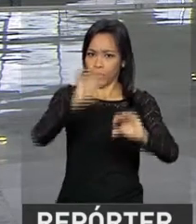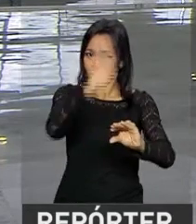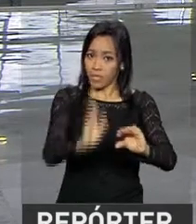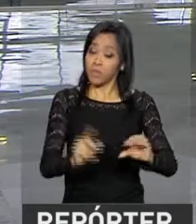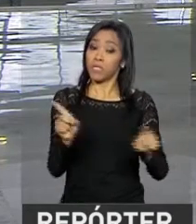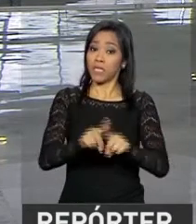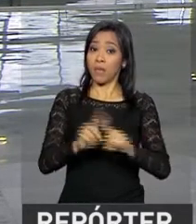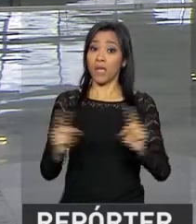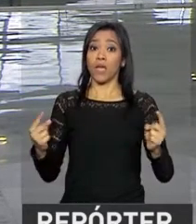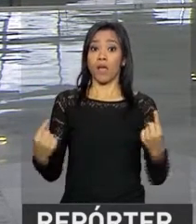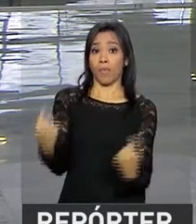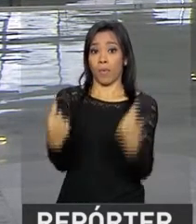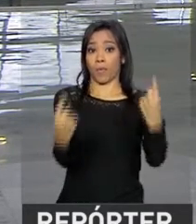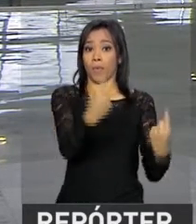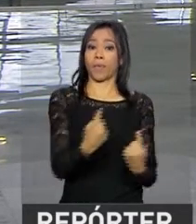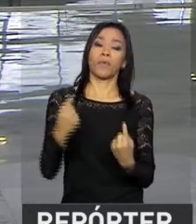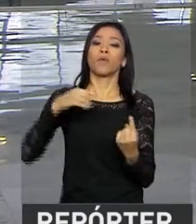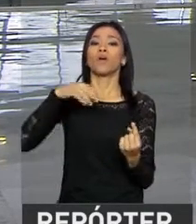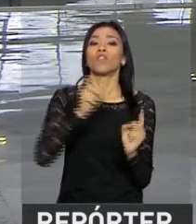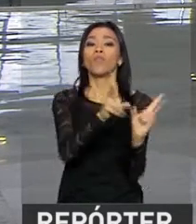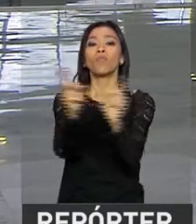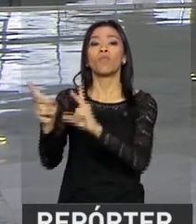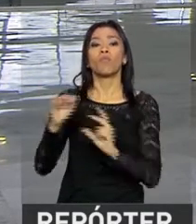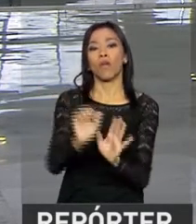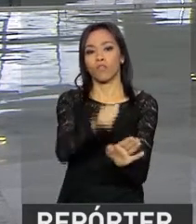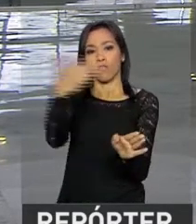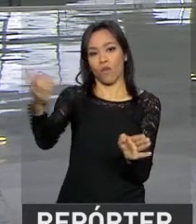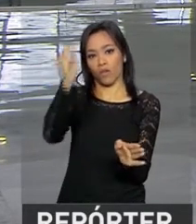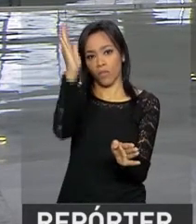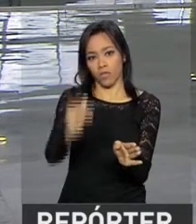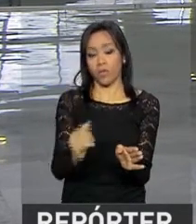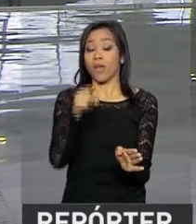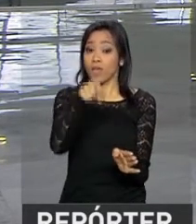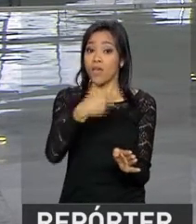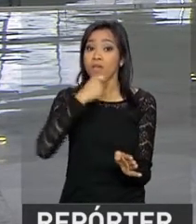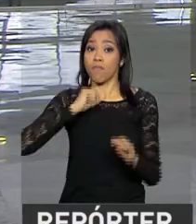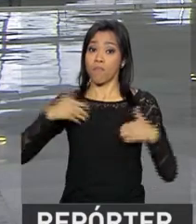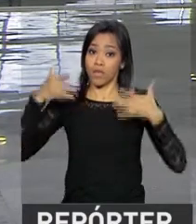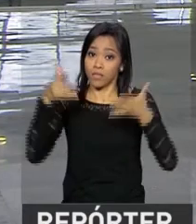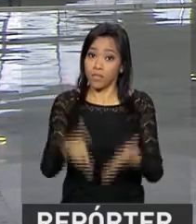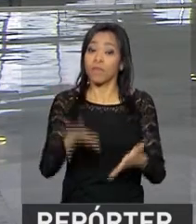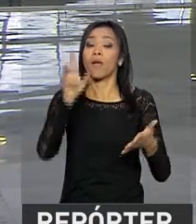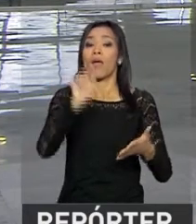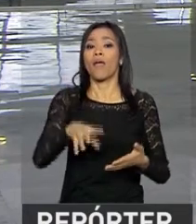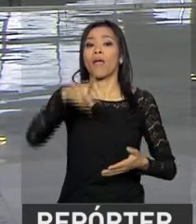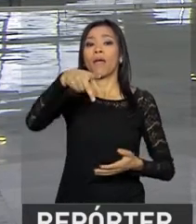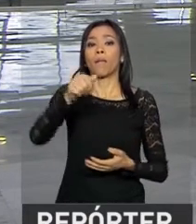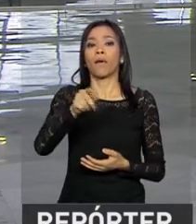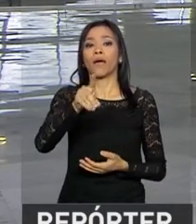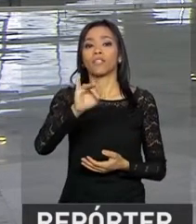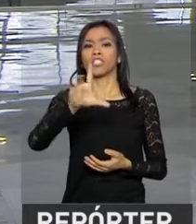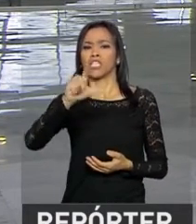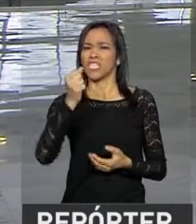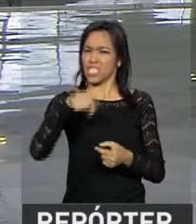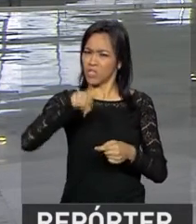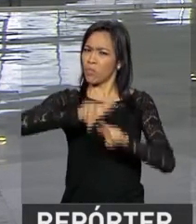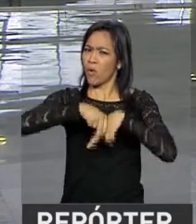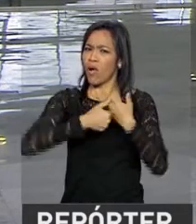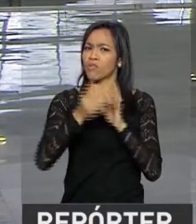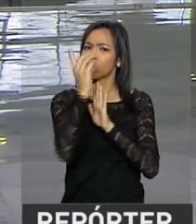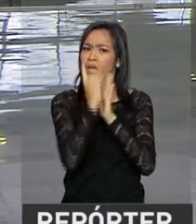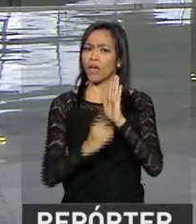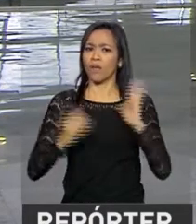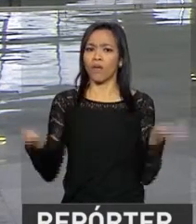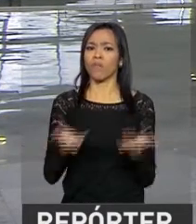quem também participa dessa reunião é o ministro chefe da casa civil eliseu padilha isso porque um decreto publicado hoje no diário